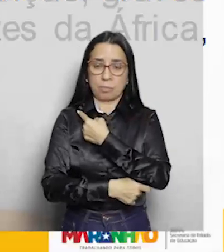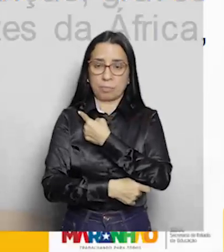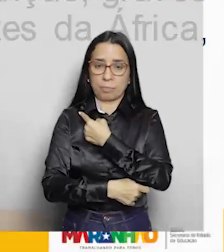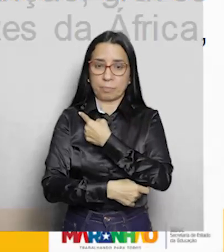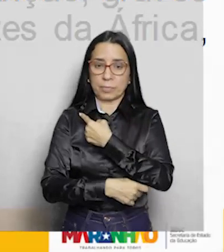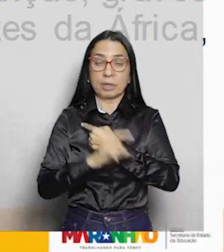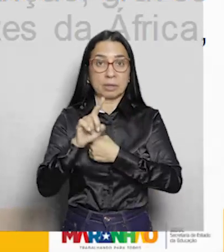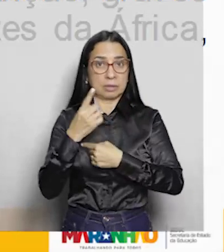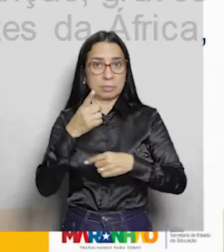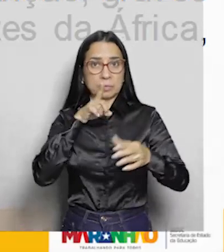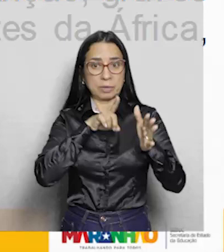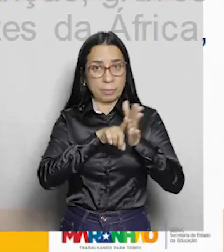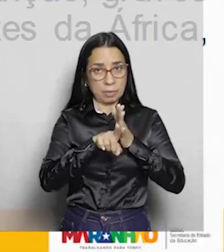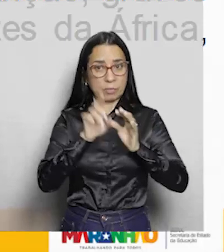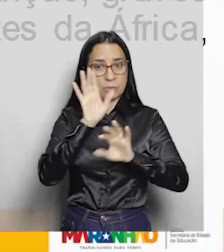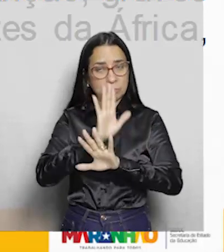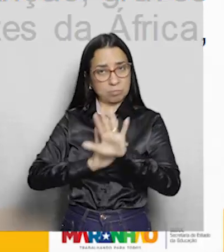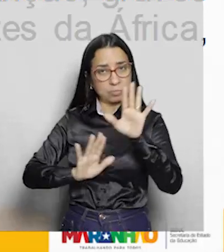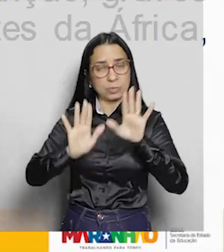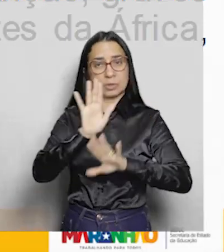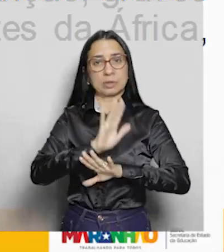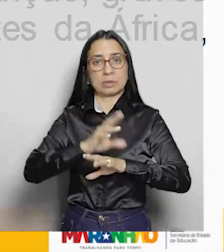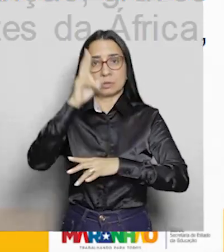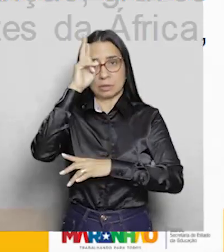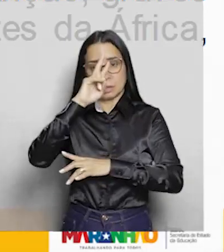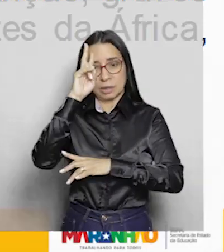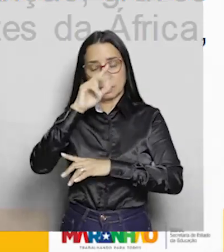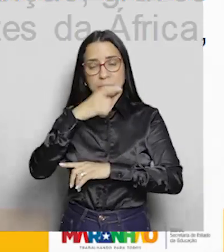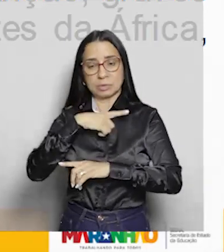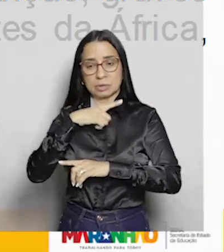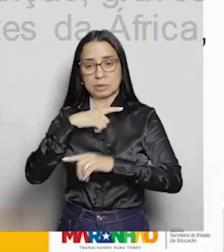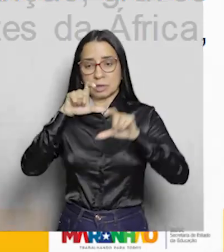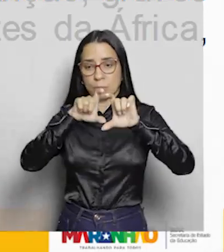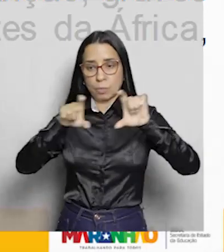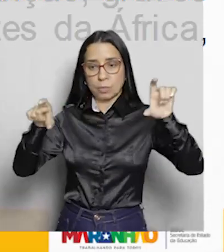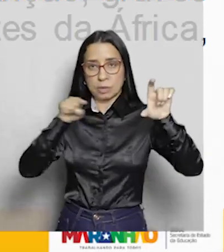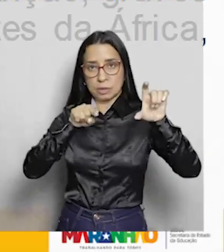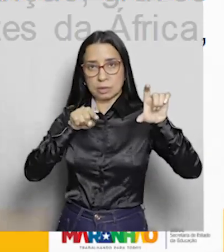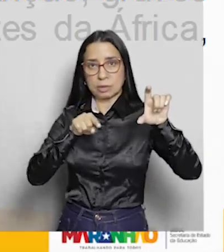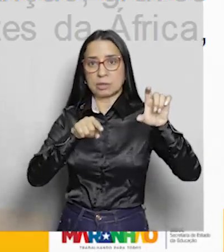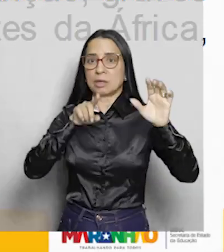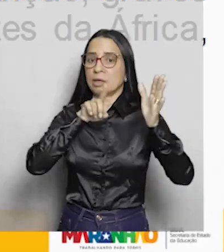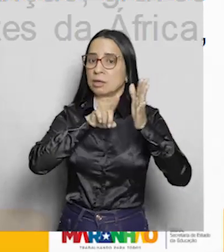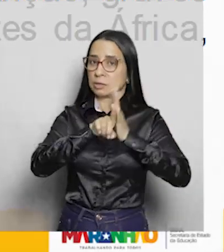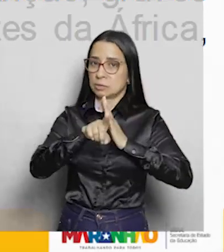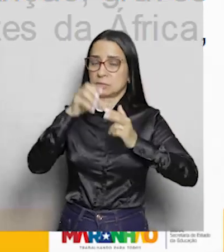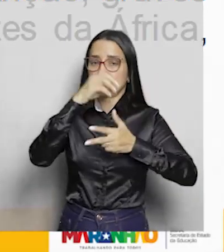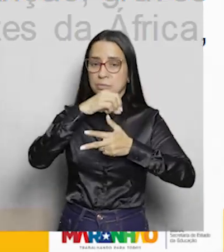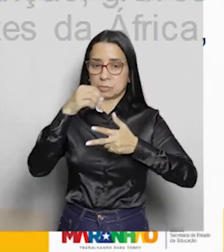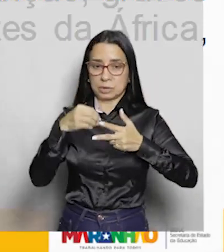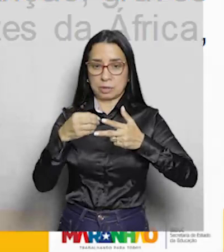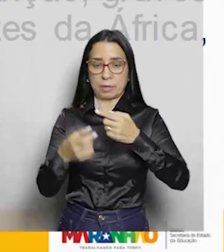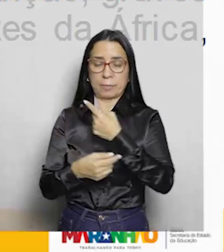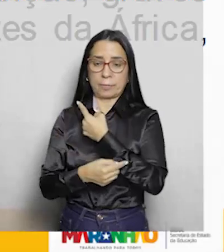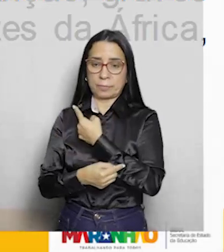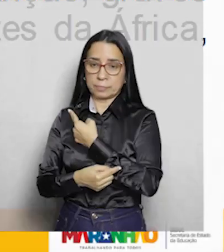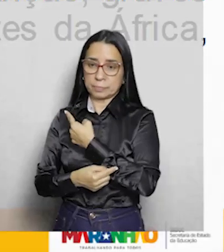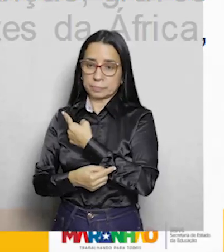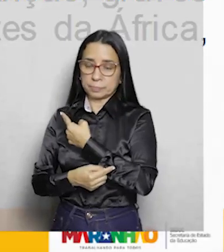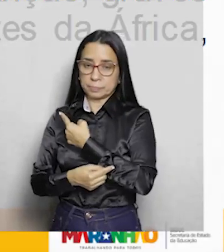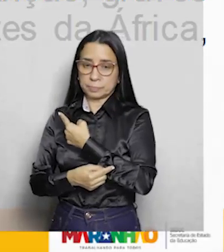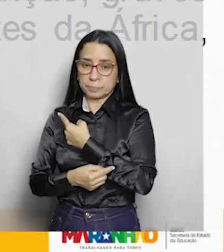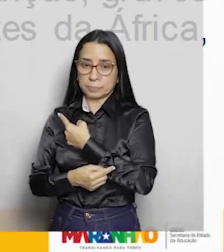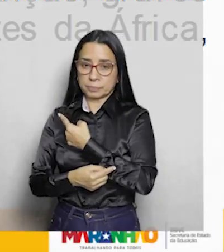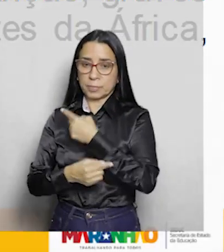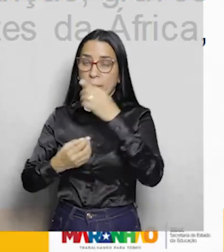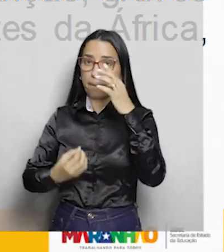comando depois da questão. Lembre-se que nós estamos diante de um item em questão do Enem. Olha só. A produção de 1